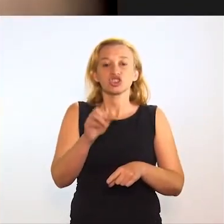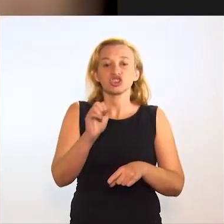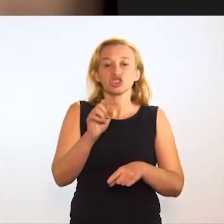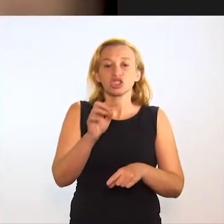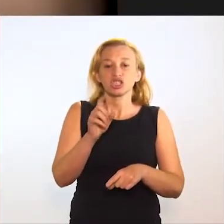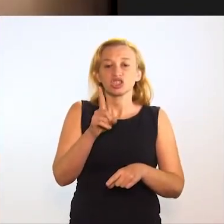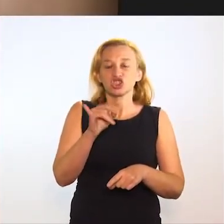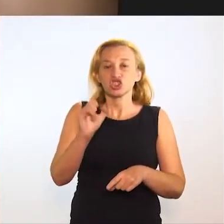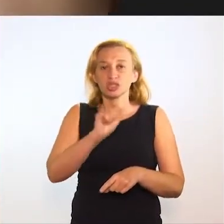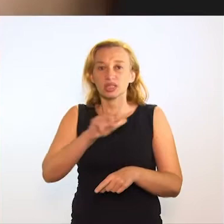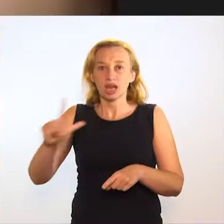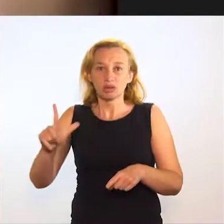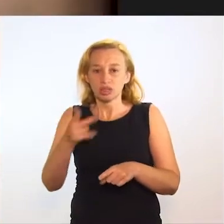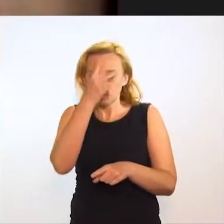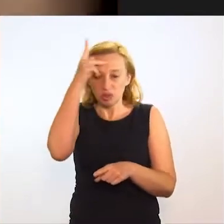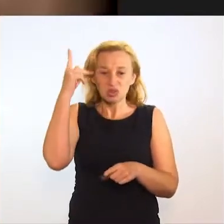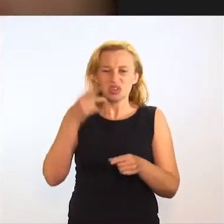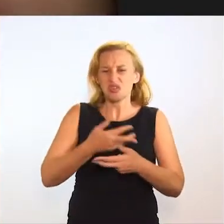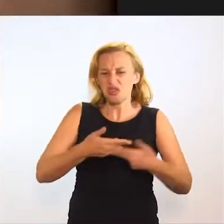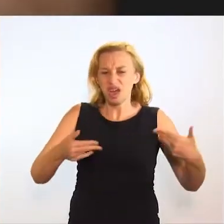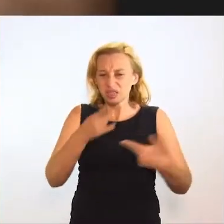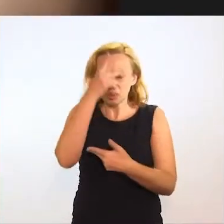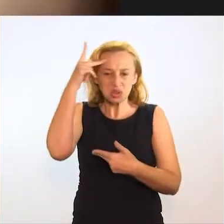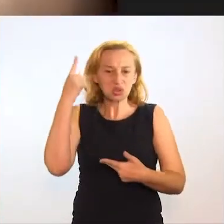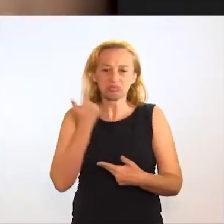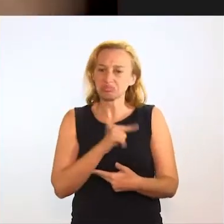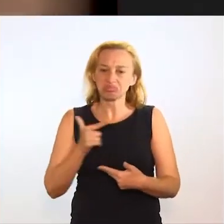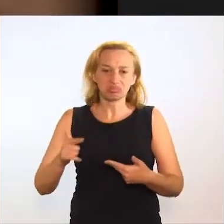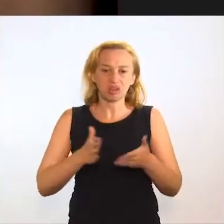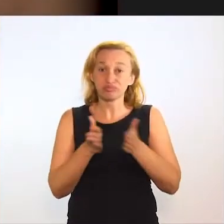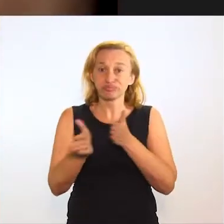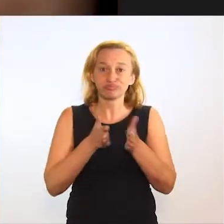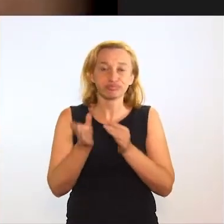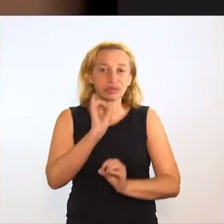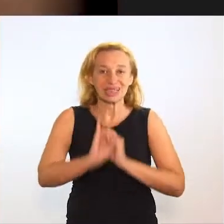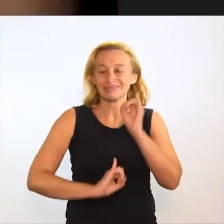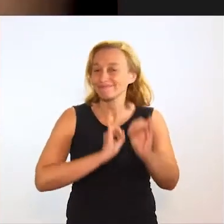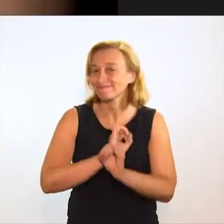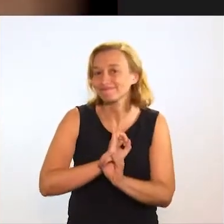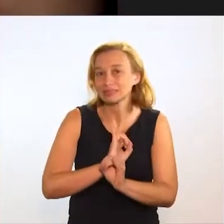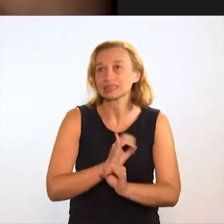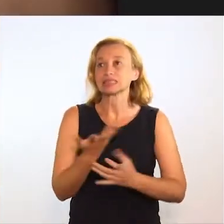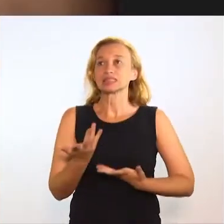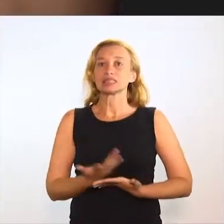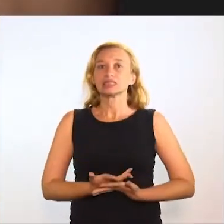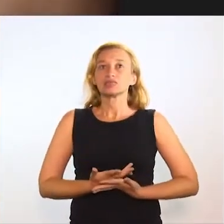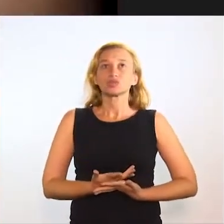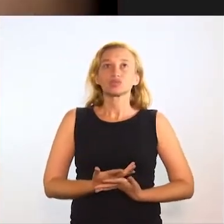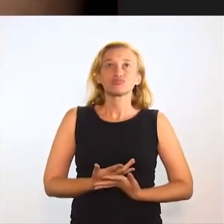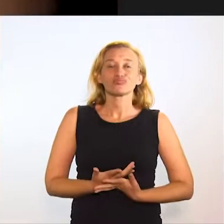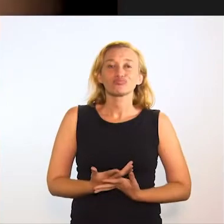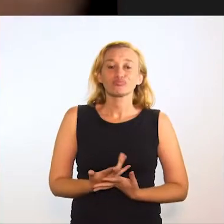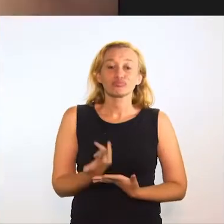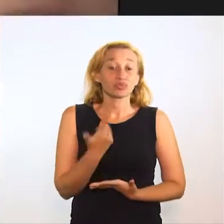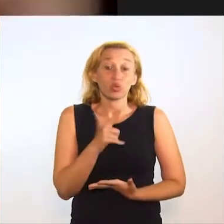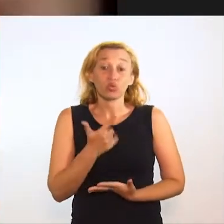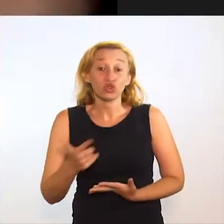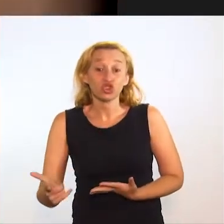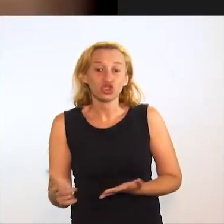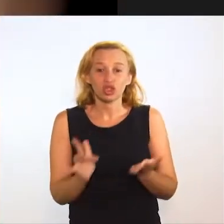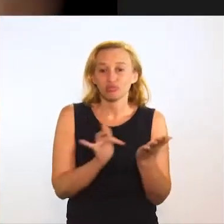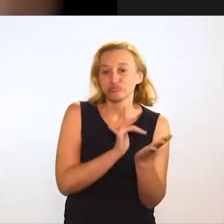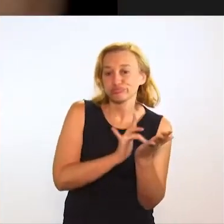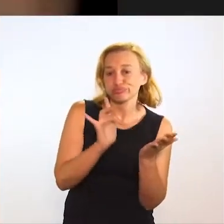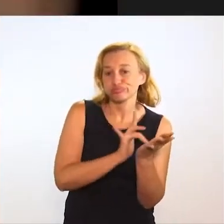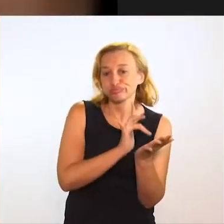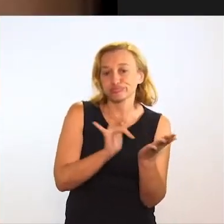pessoas. Muitas pessoas não tinham acesso à internet, né? Não tinham acesso, não tinham